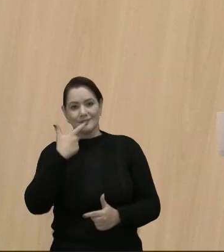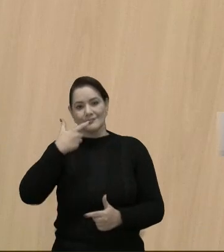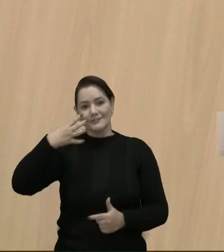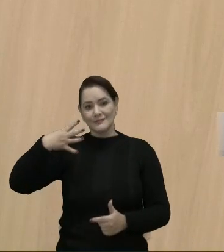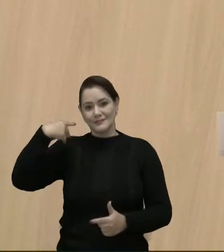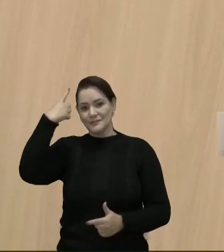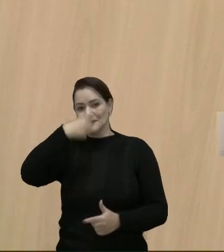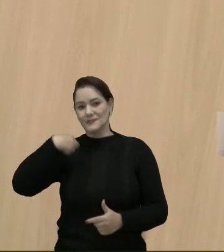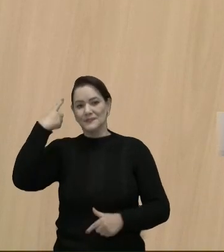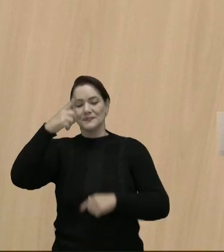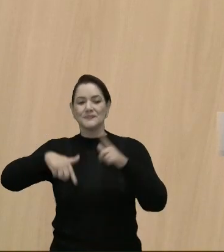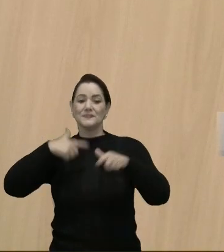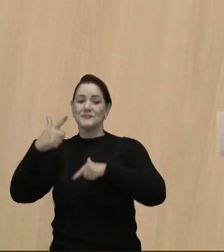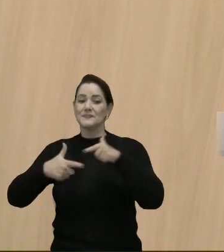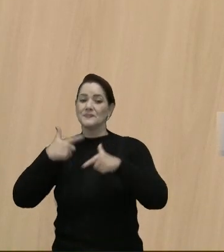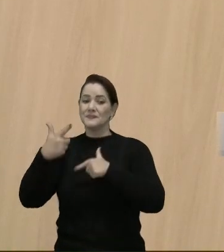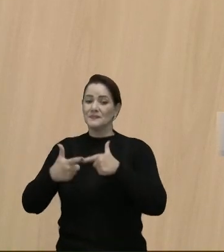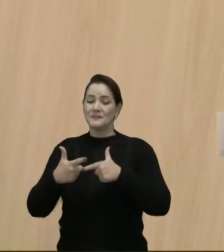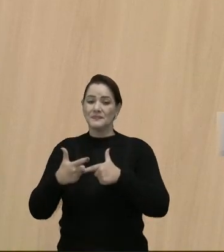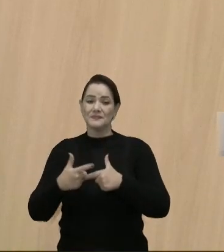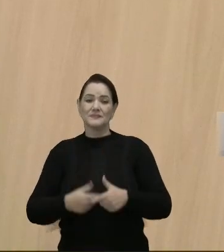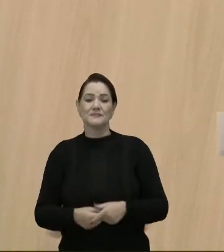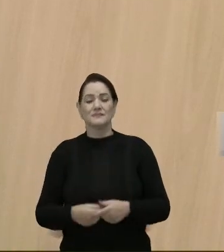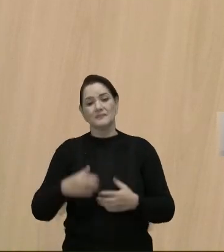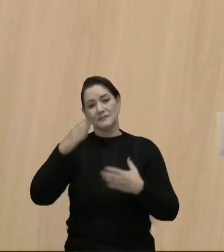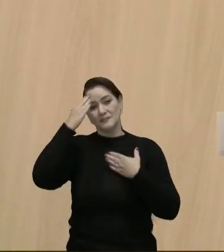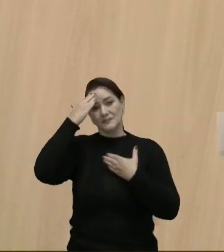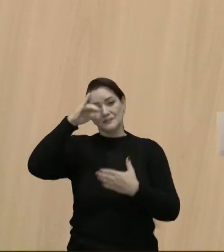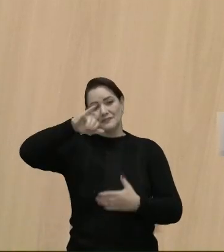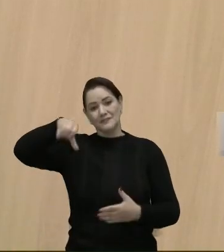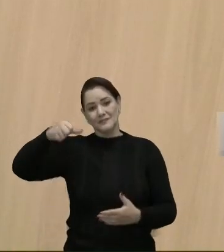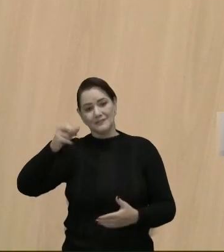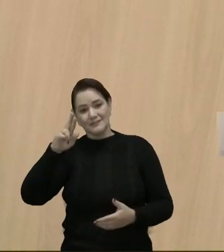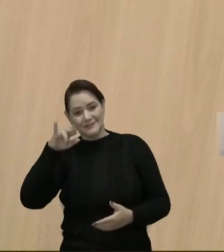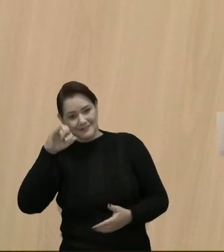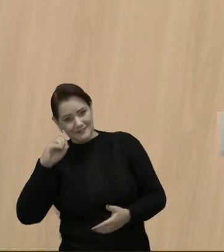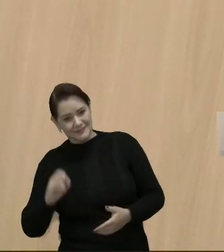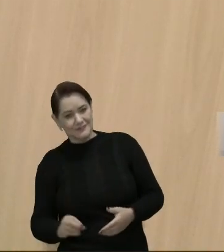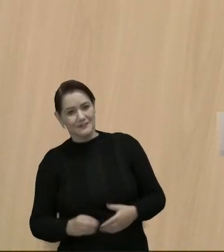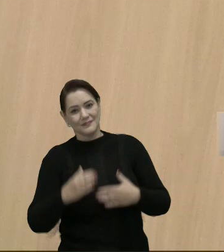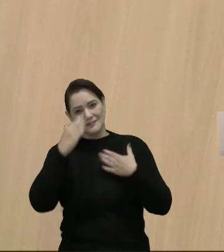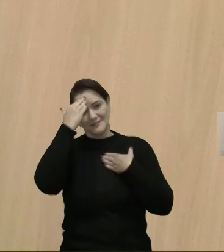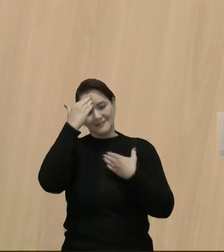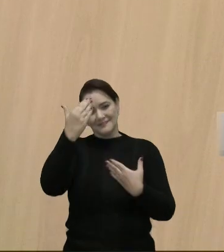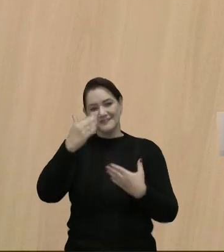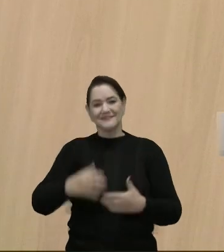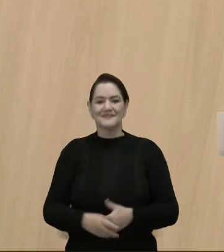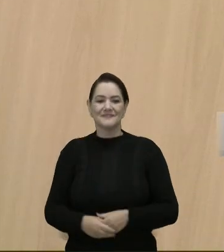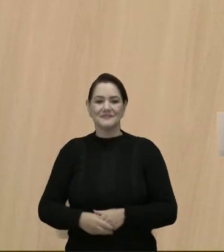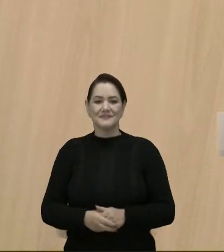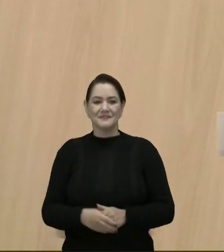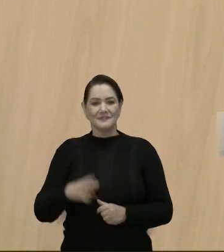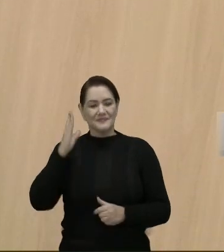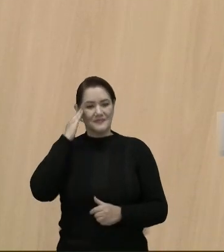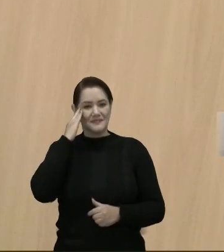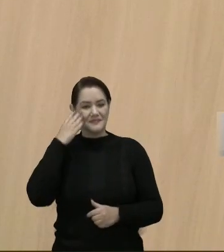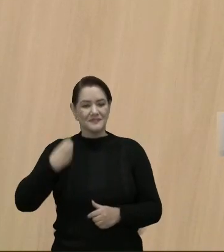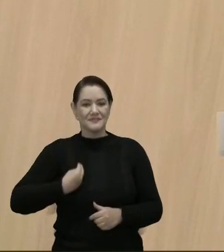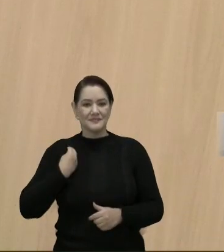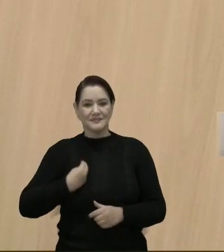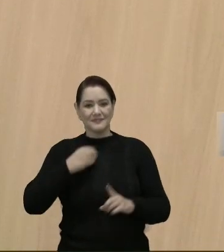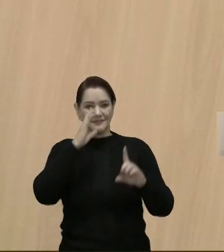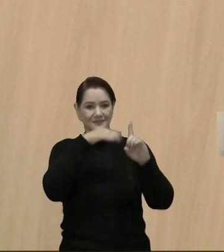é por eles. Obrigada, Jairo, pela oportunidade. Agradeço, né, saber que hoje aqui a gente está